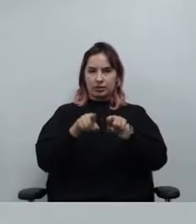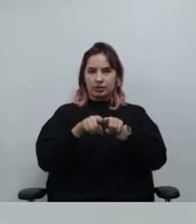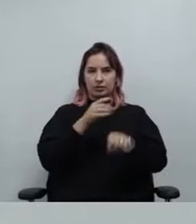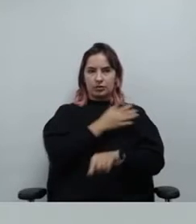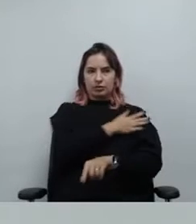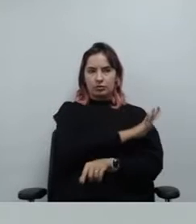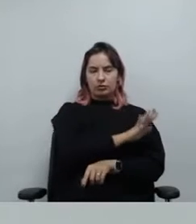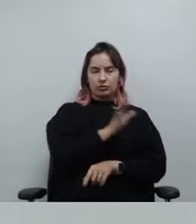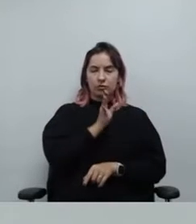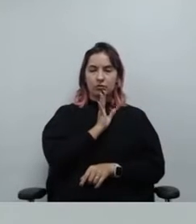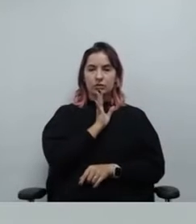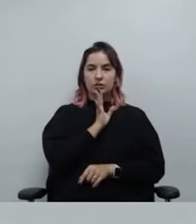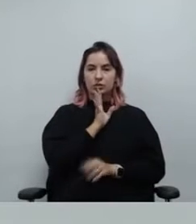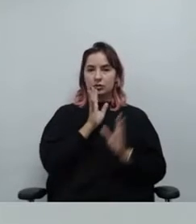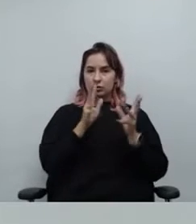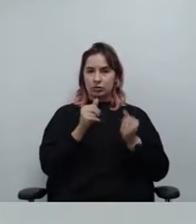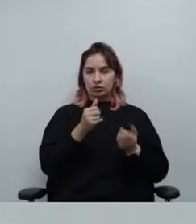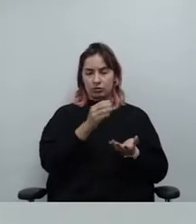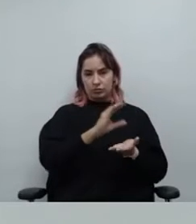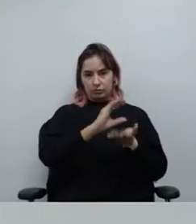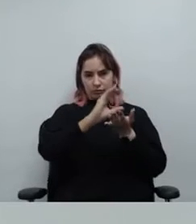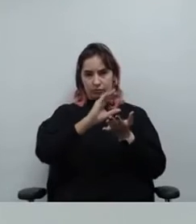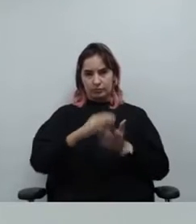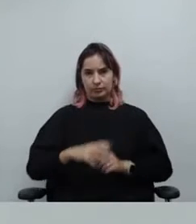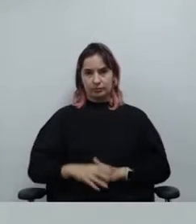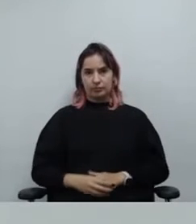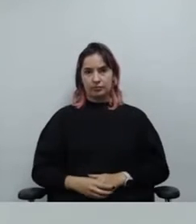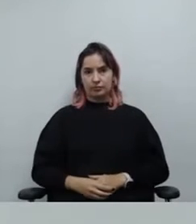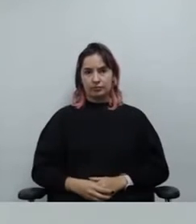amplamente conhecido aqui pelos conselheiros e conselheiras.